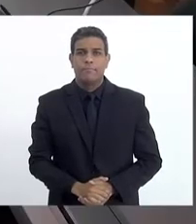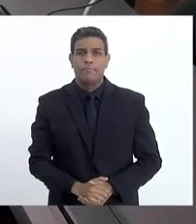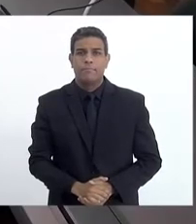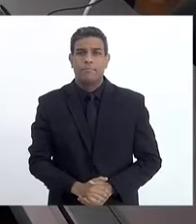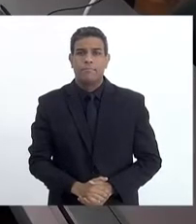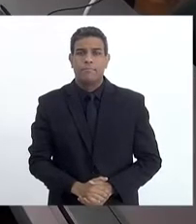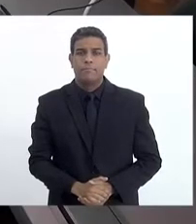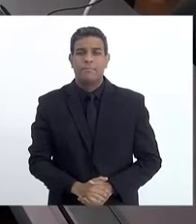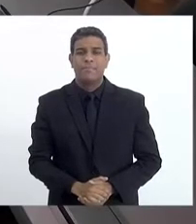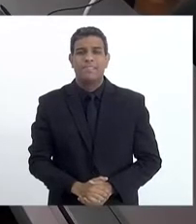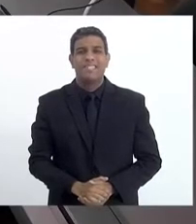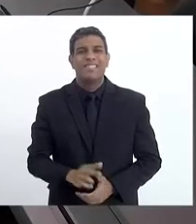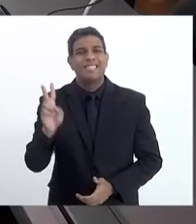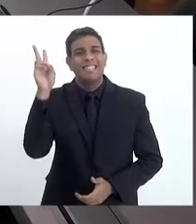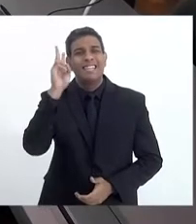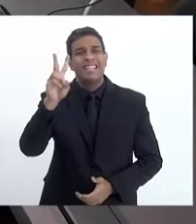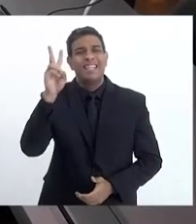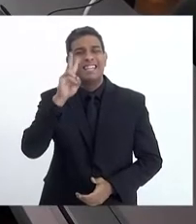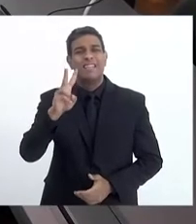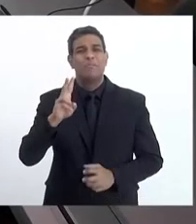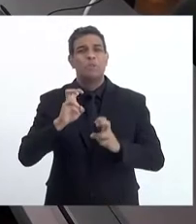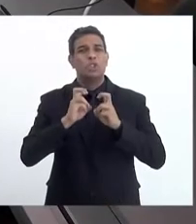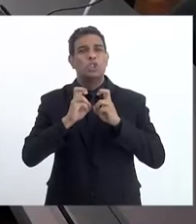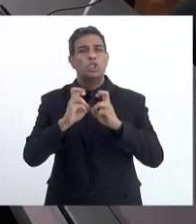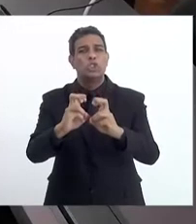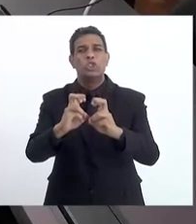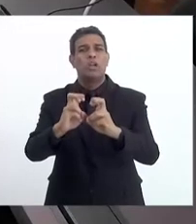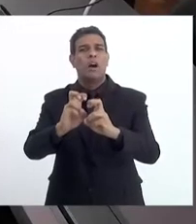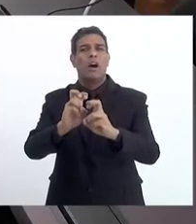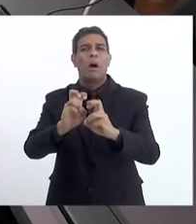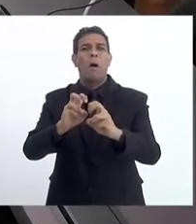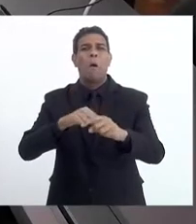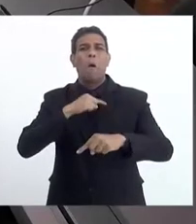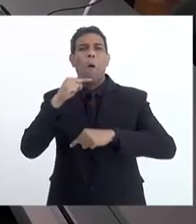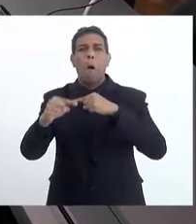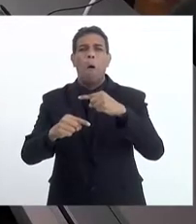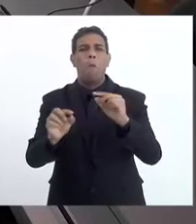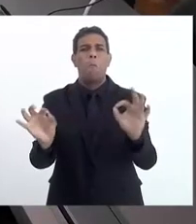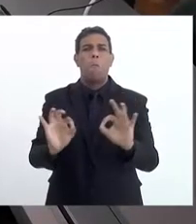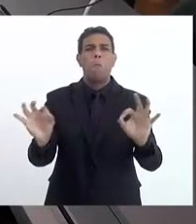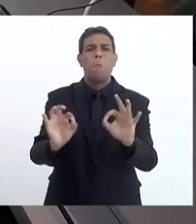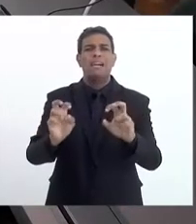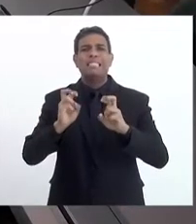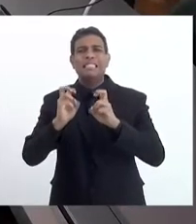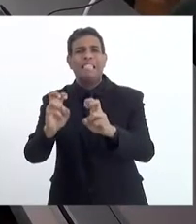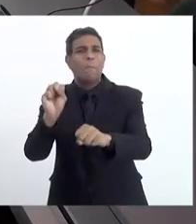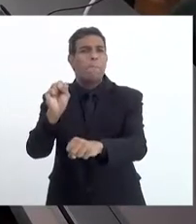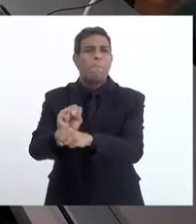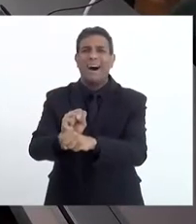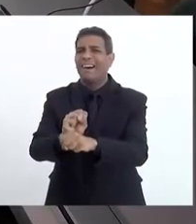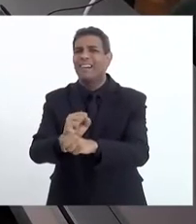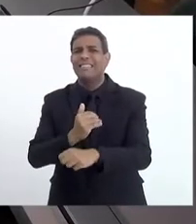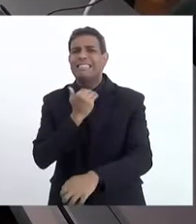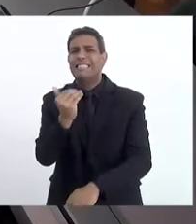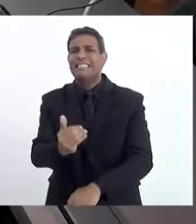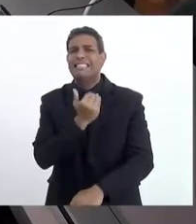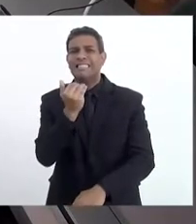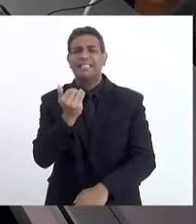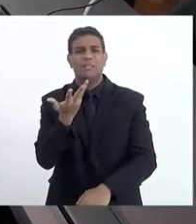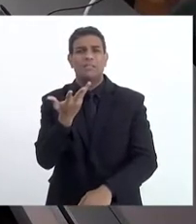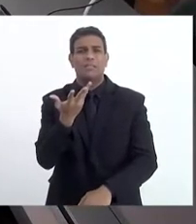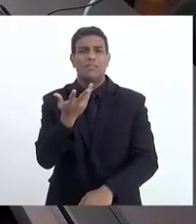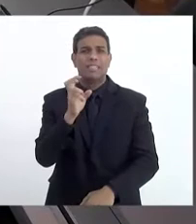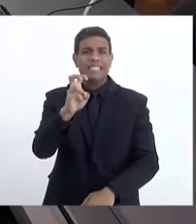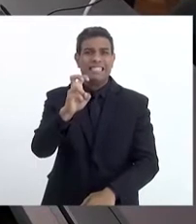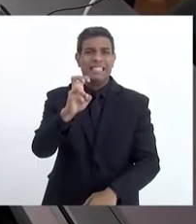O trem parou no dia anterior. Horário, 7 às 23. Não atrapalha em nada, ninguém vai. Está pegando cedo